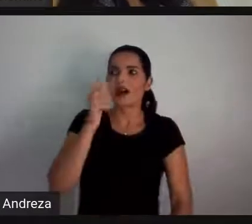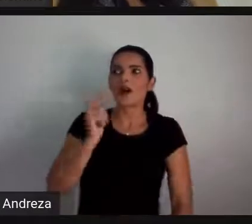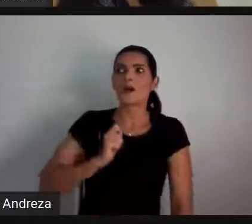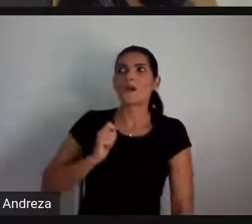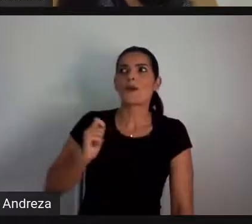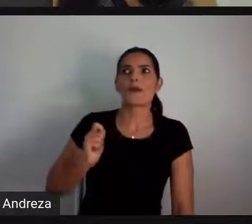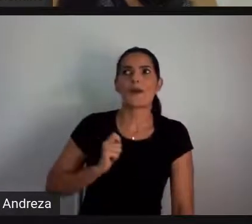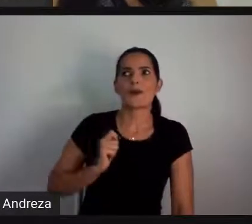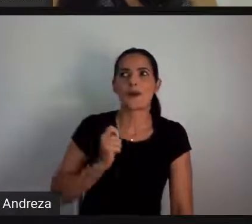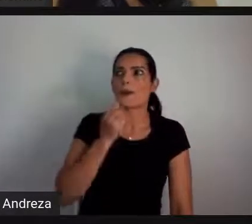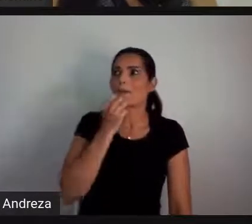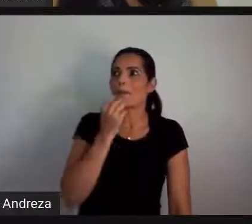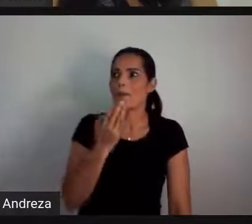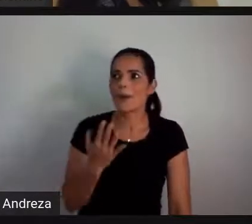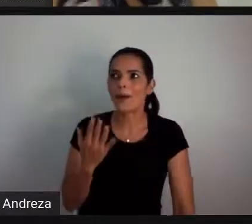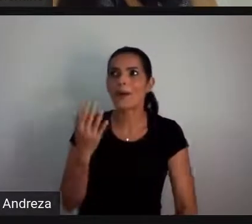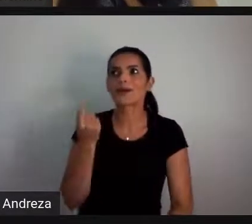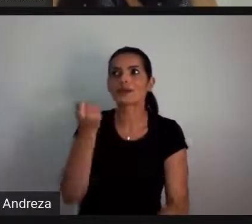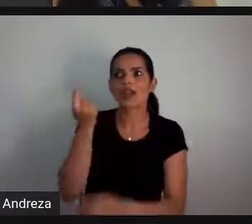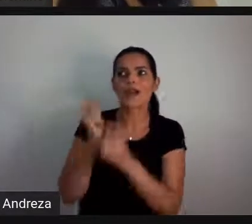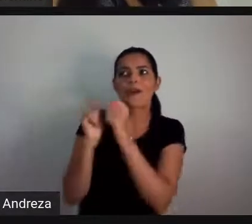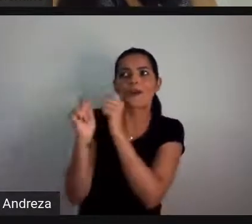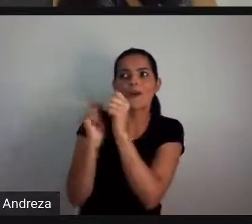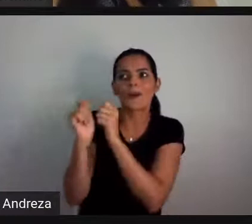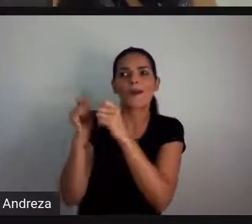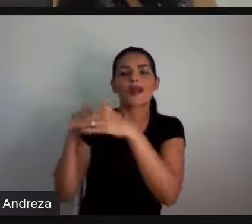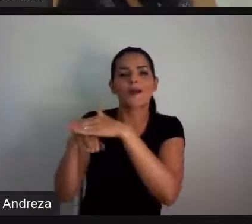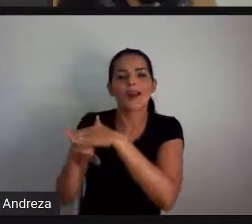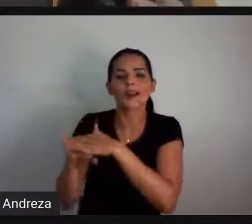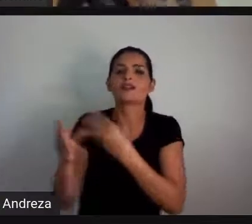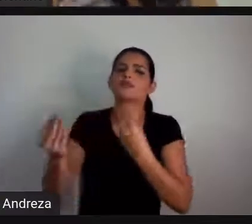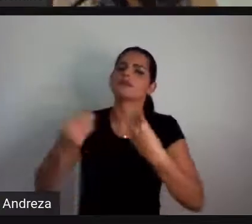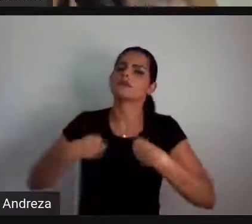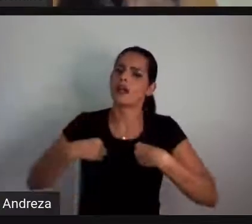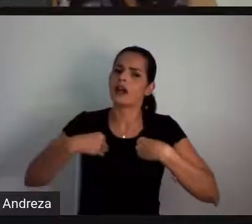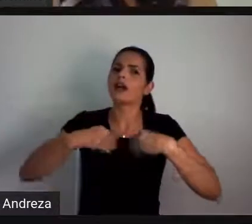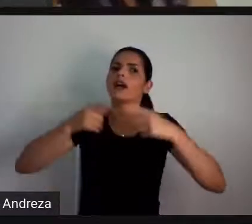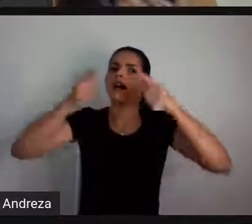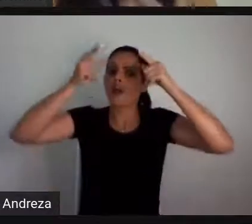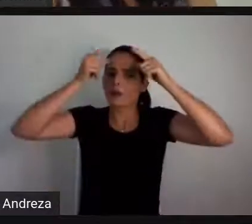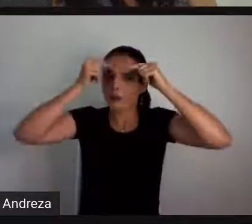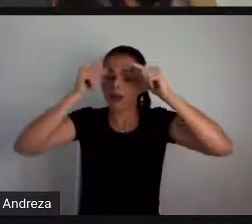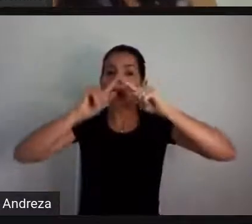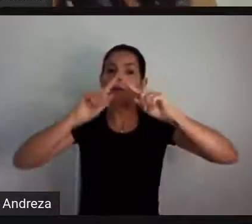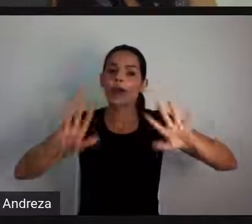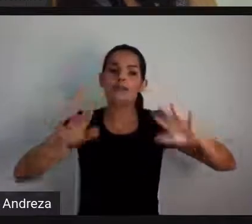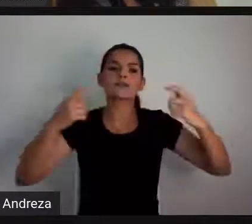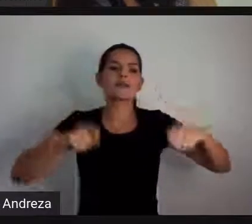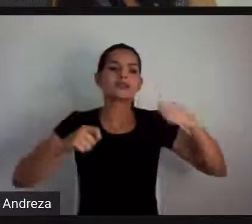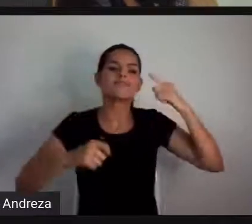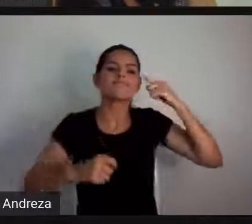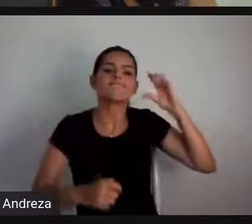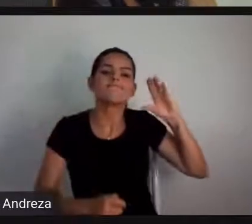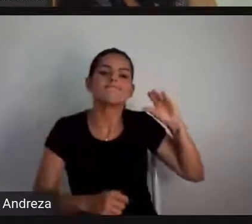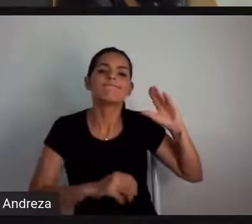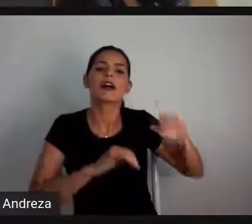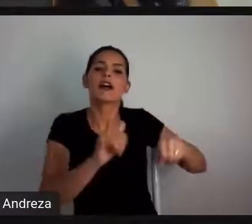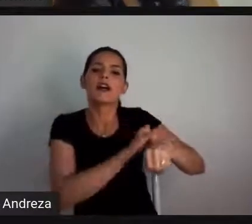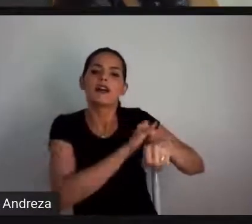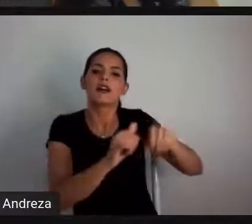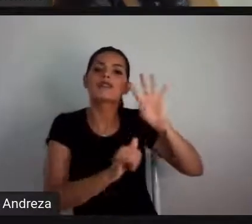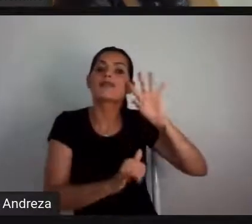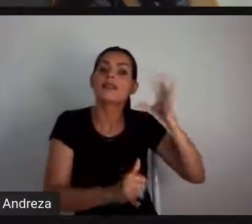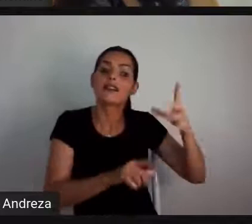dinheiro, ainda bem que eu tinha pensado nisso, né? Então dá uma tranquilidade, só que exige uma maturidade e essas decisões,